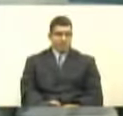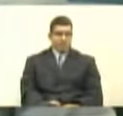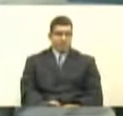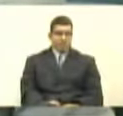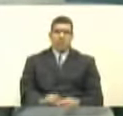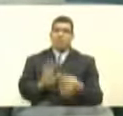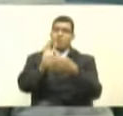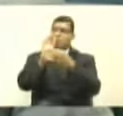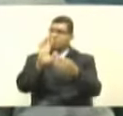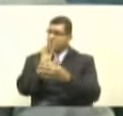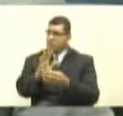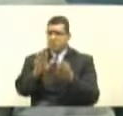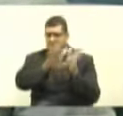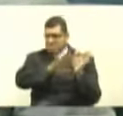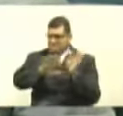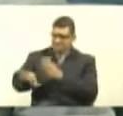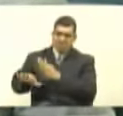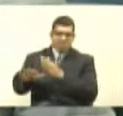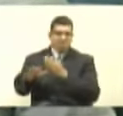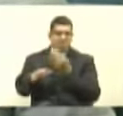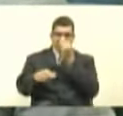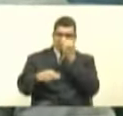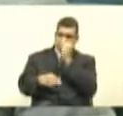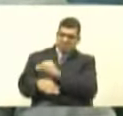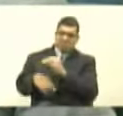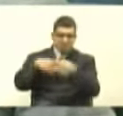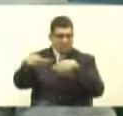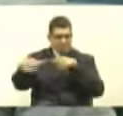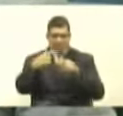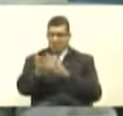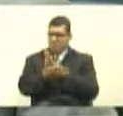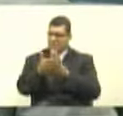Contestou, embargou, recorreu.